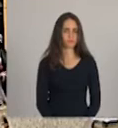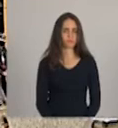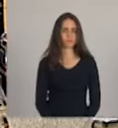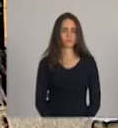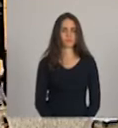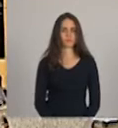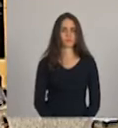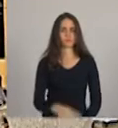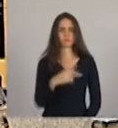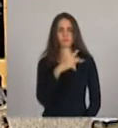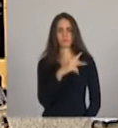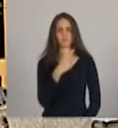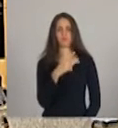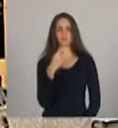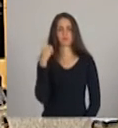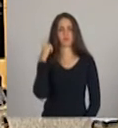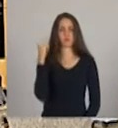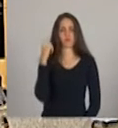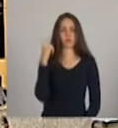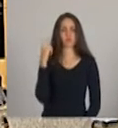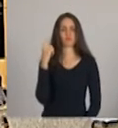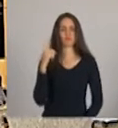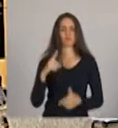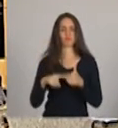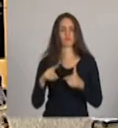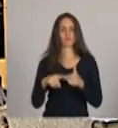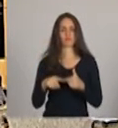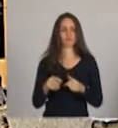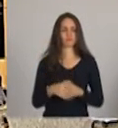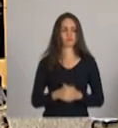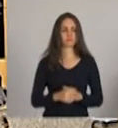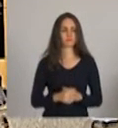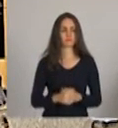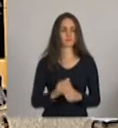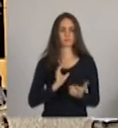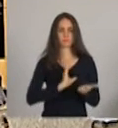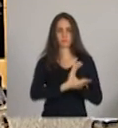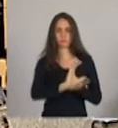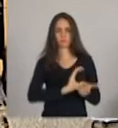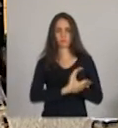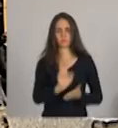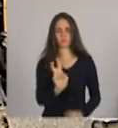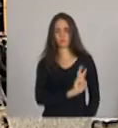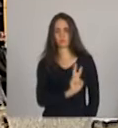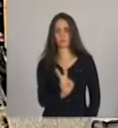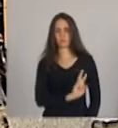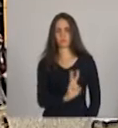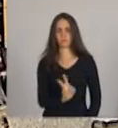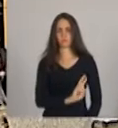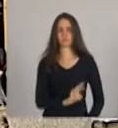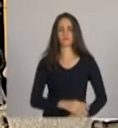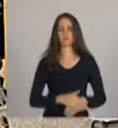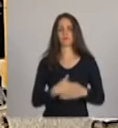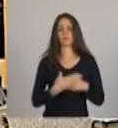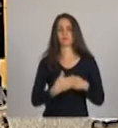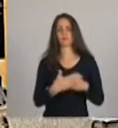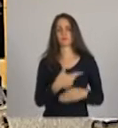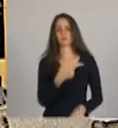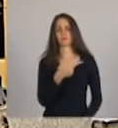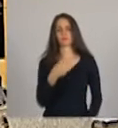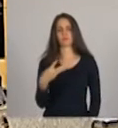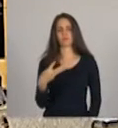Deputado doutor Rafael Favato, está sem áudio. Investidos em Vila Velha a partir do dia